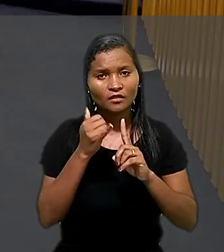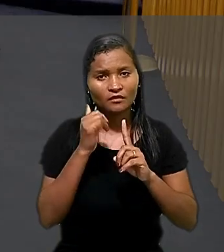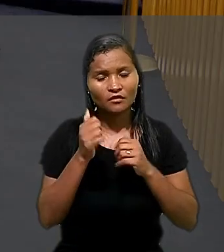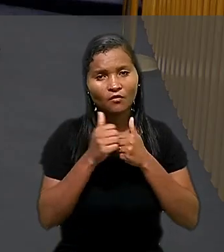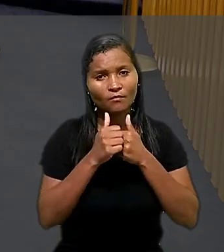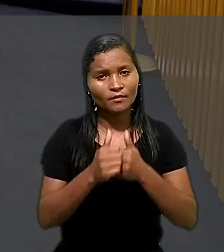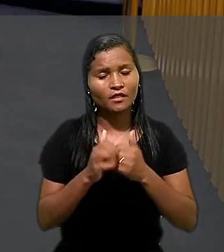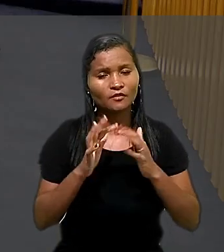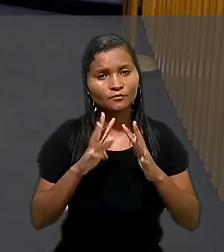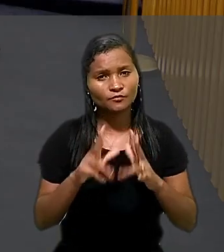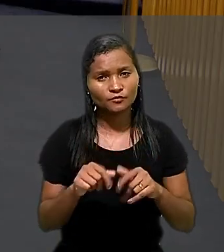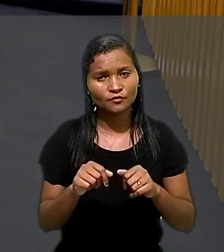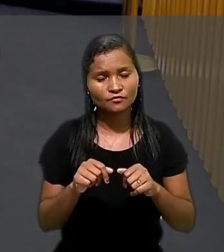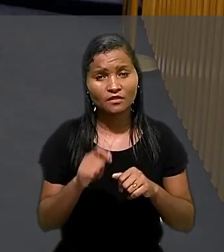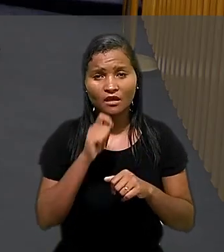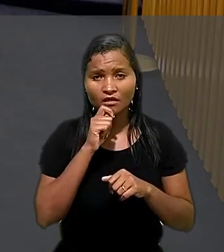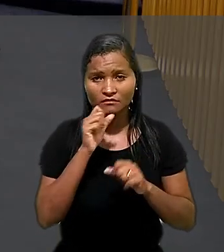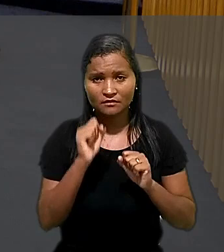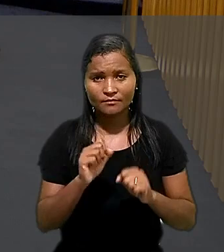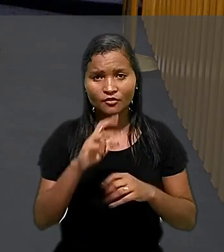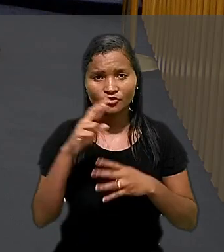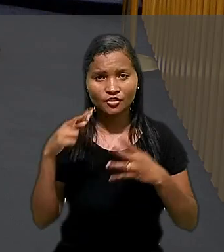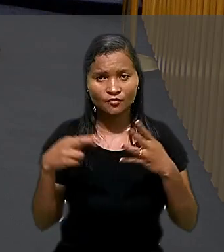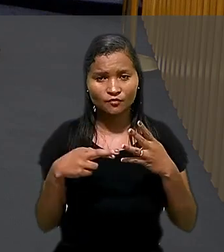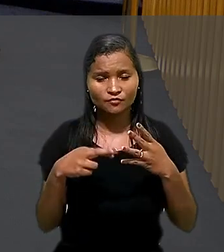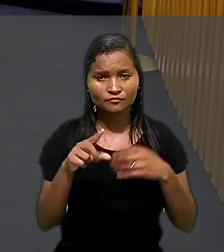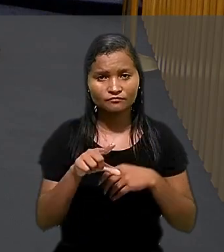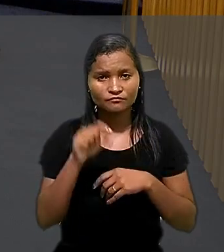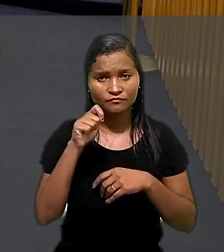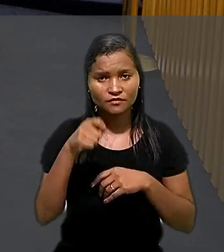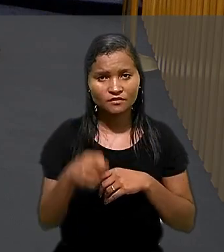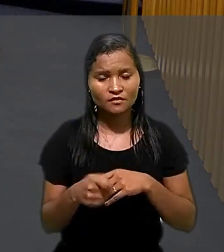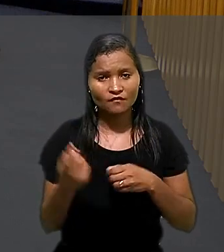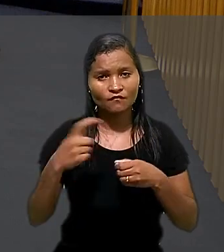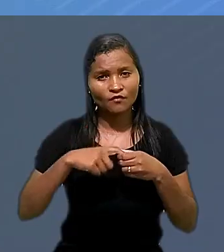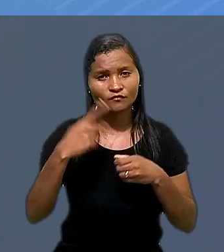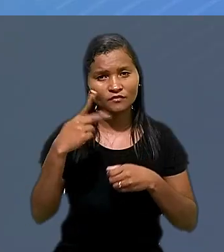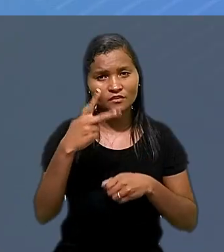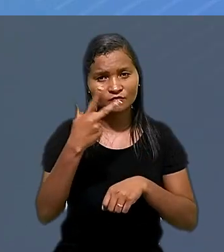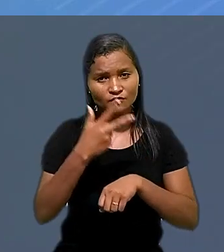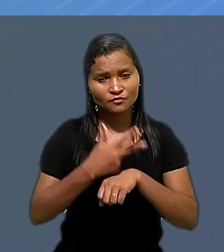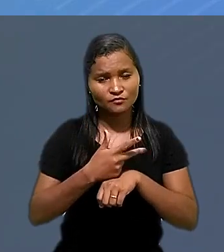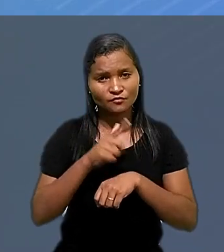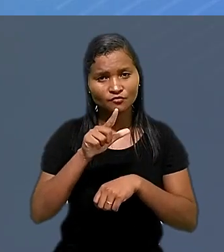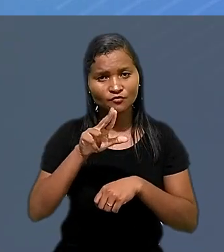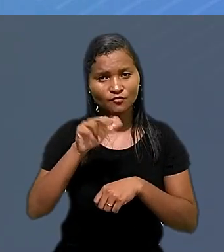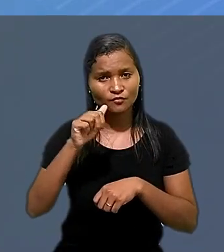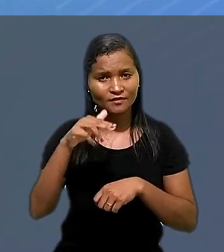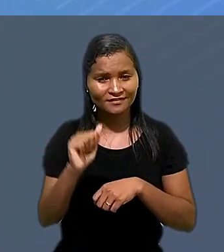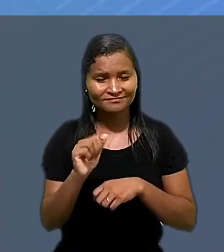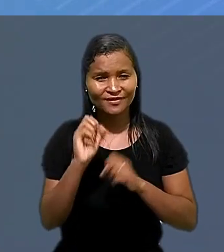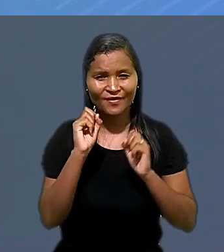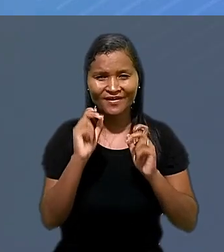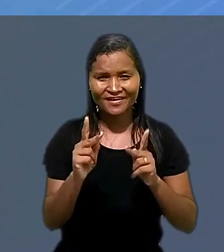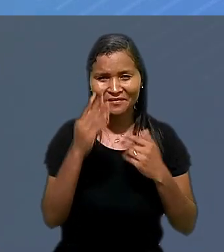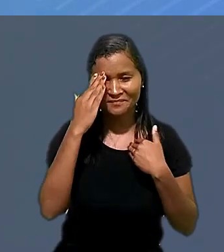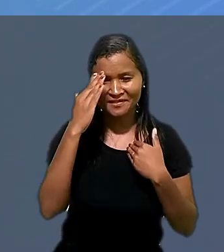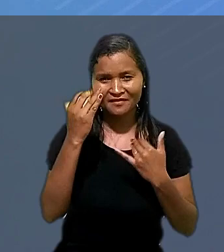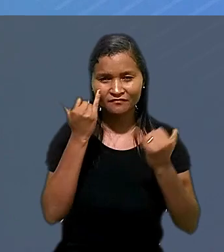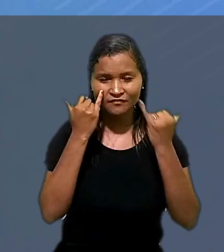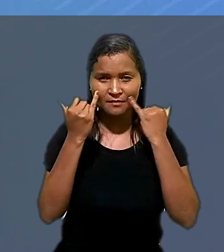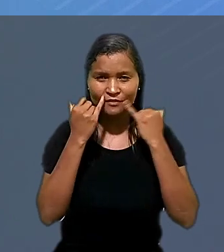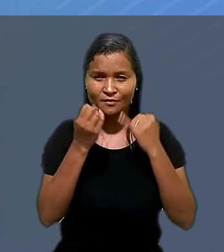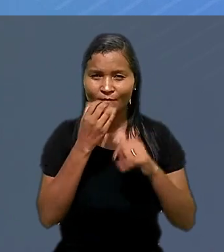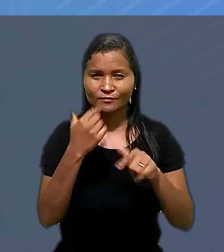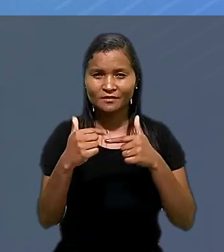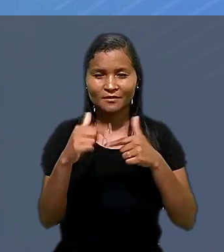do relator foi acompanhado por unanimidade. Ainda cabe recurso da decisão. Eu volto com você no estúdio, Luana. Tá certo,